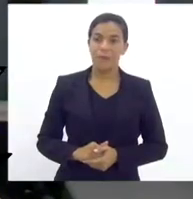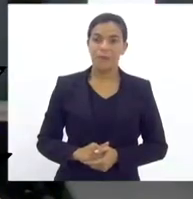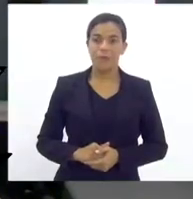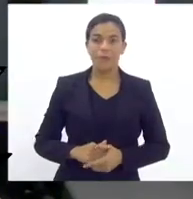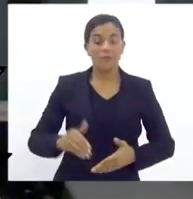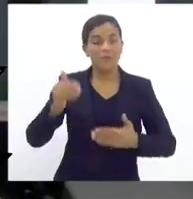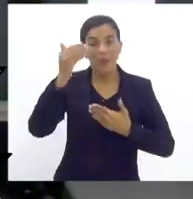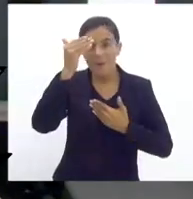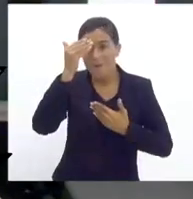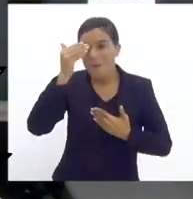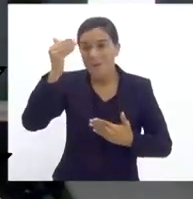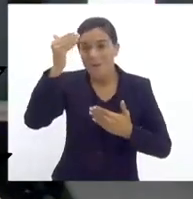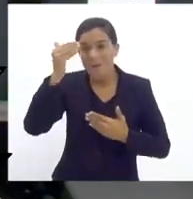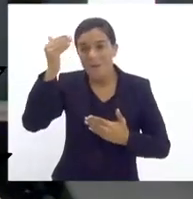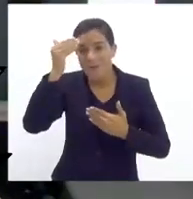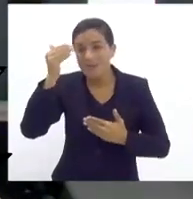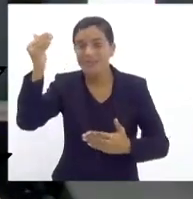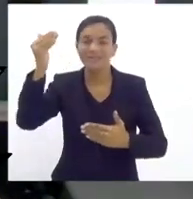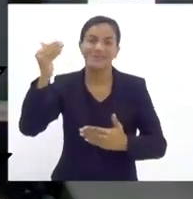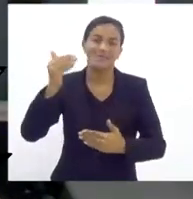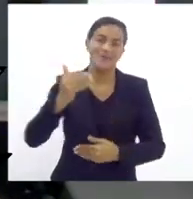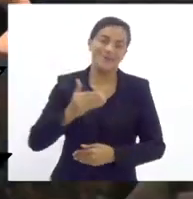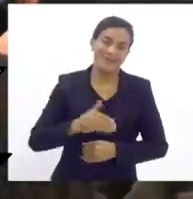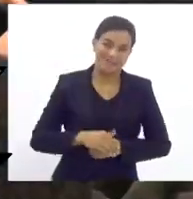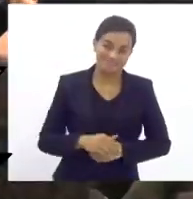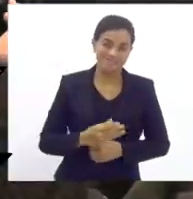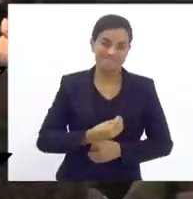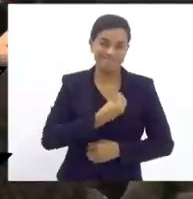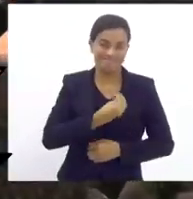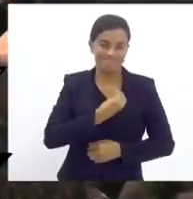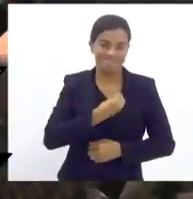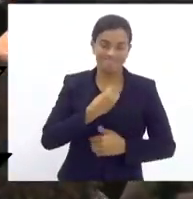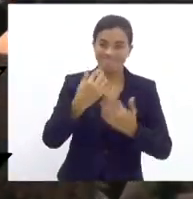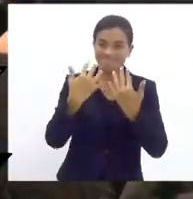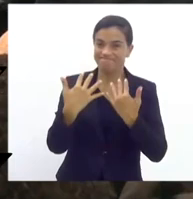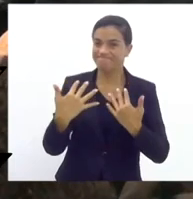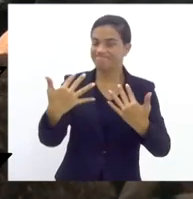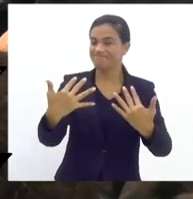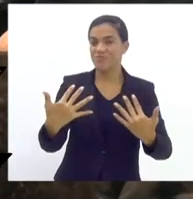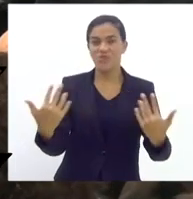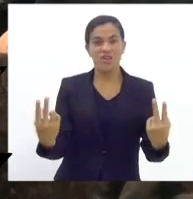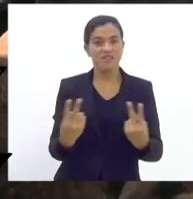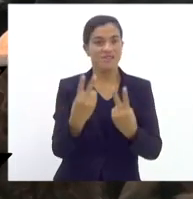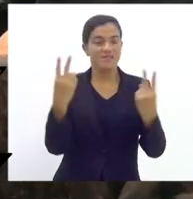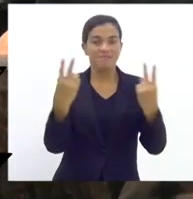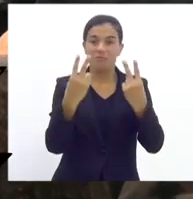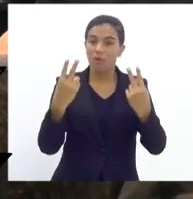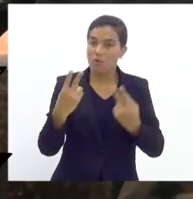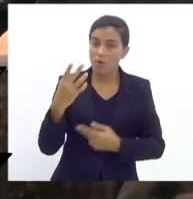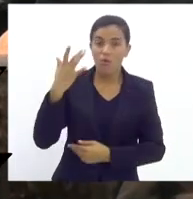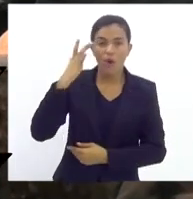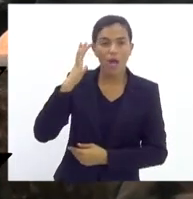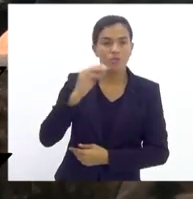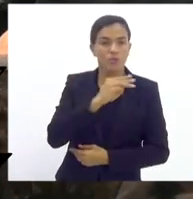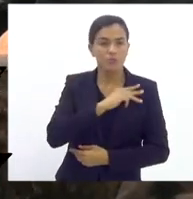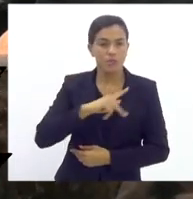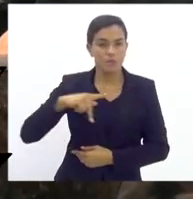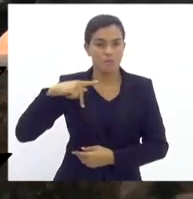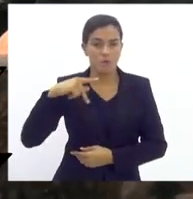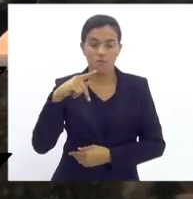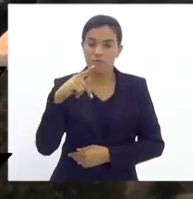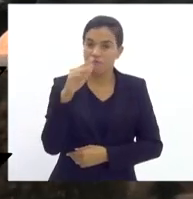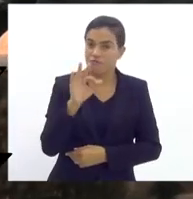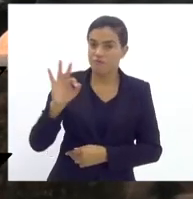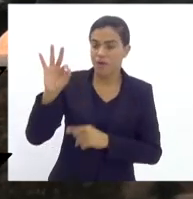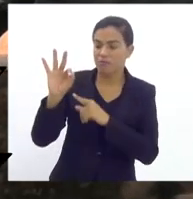Muitíssimo obrigada Aline a sua presença aqui nessa audiência foi inestimável porque acho que o Ministério Público Federal